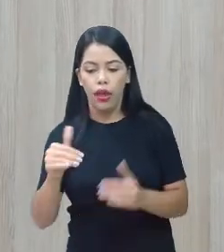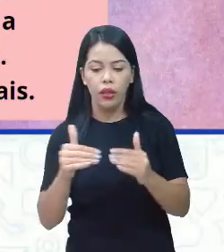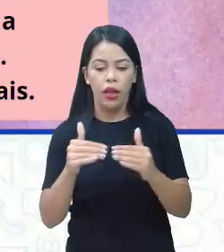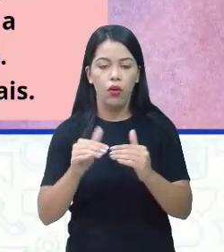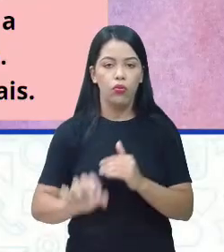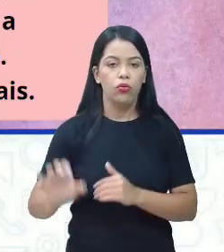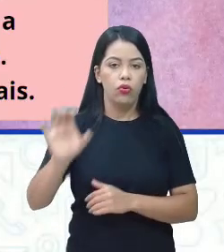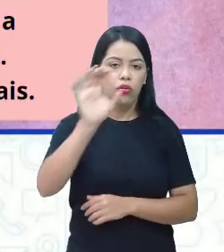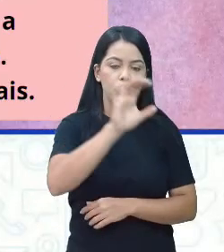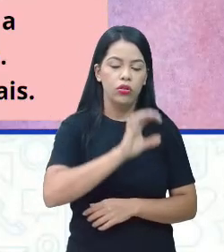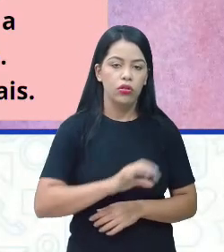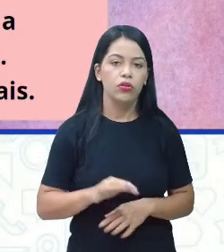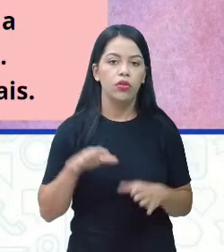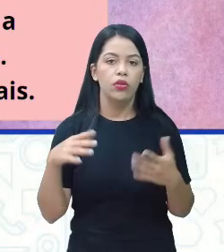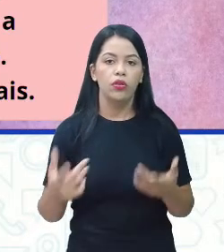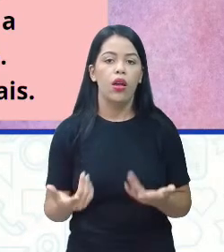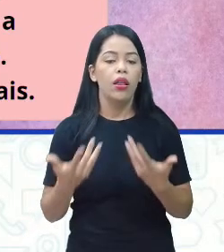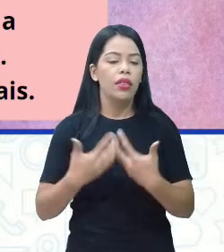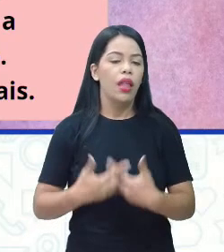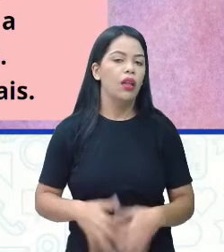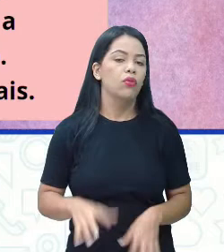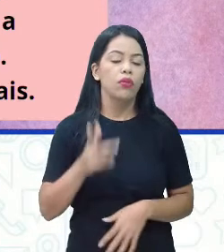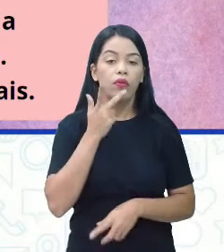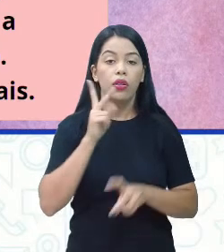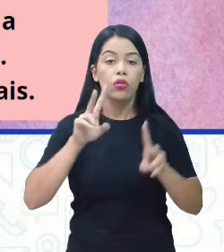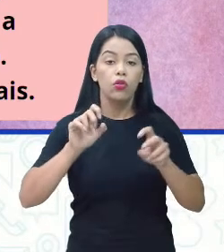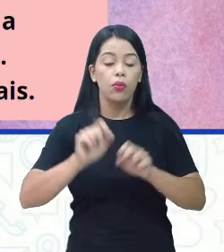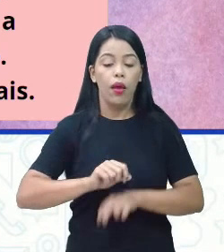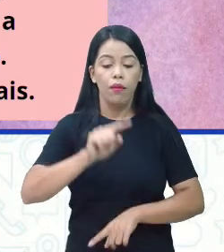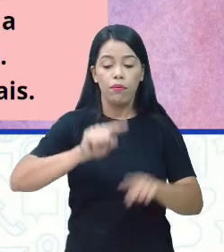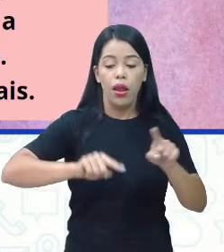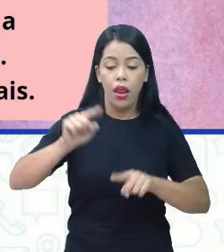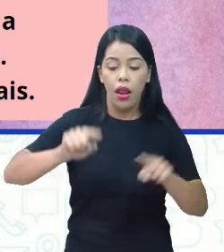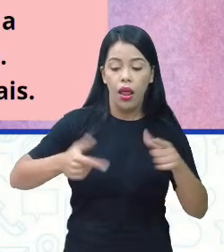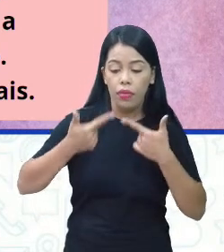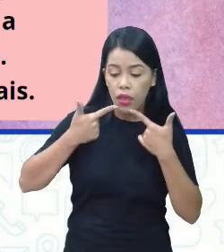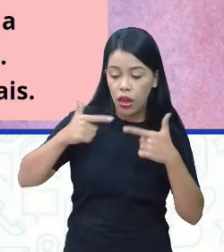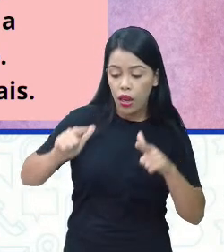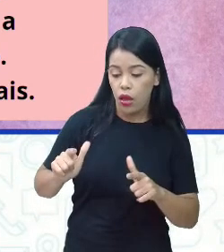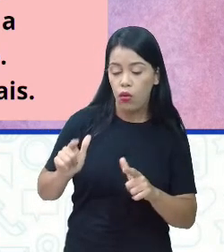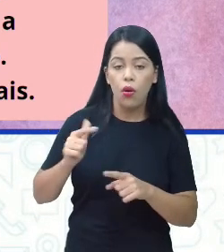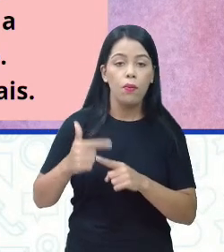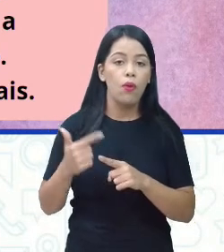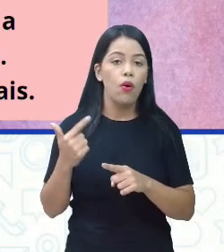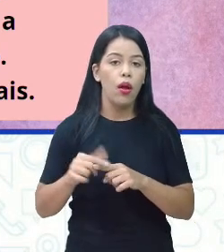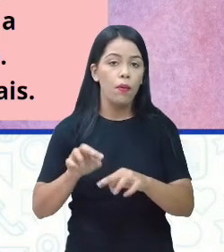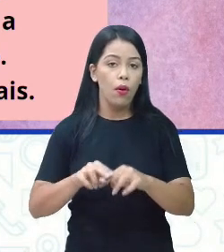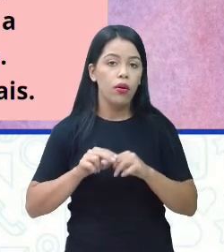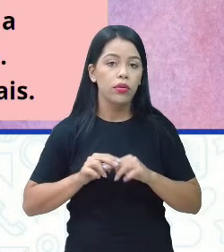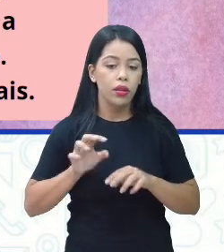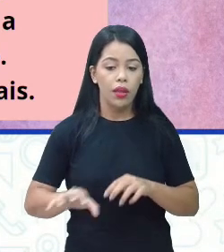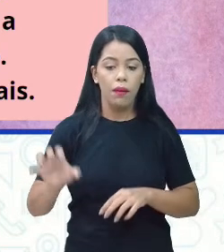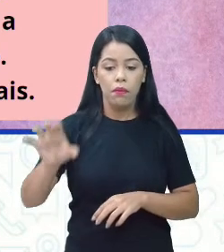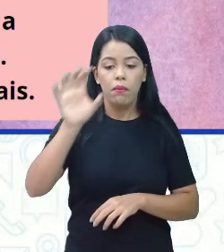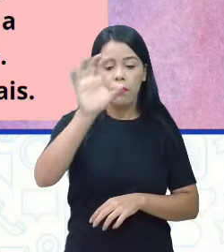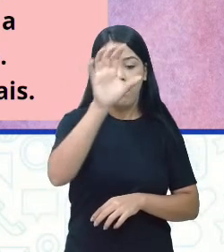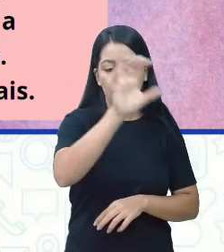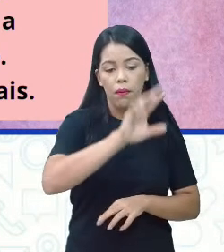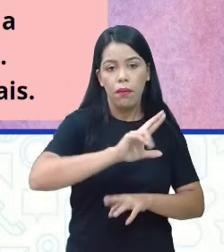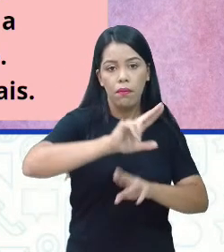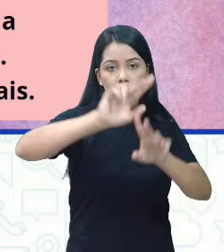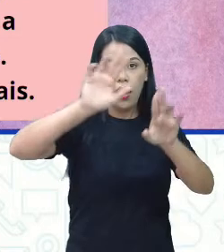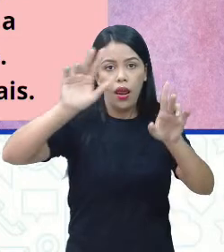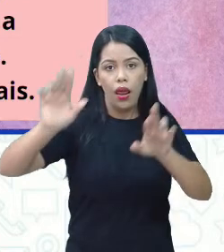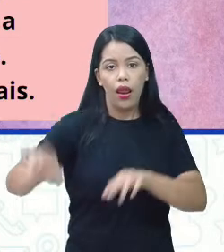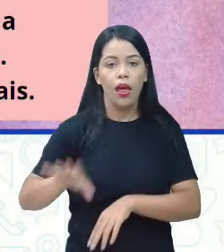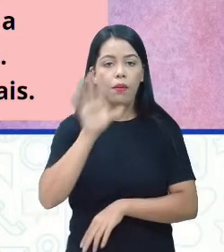variações geográficas naturalmente falam da diferença de linguagem devido à região. Essas diferenças tornam-se